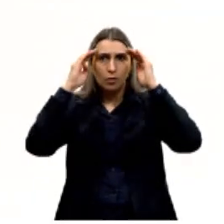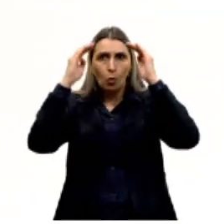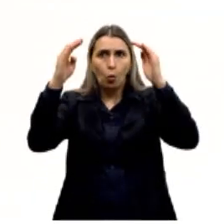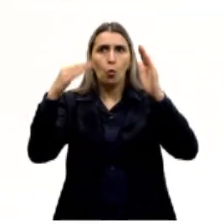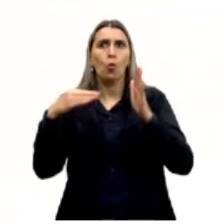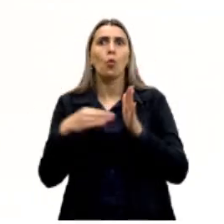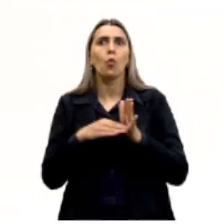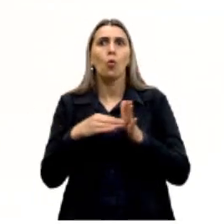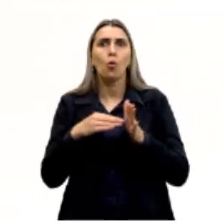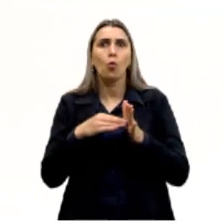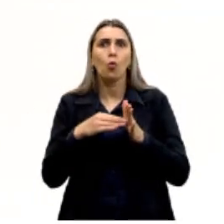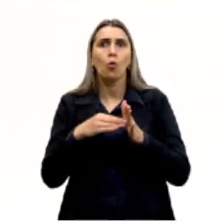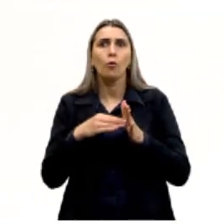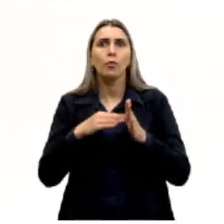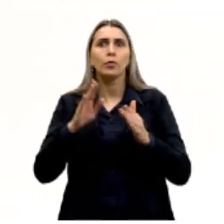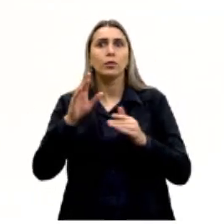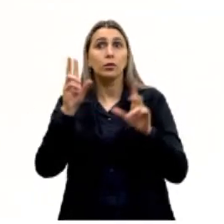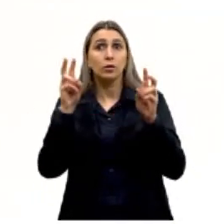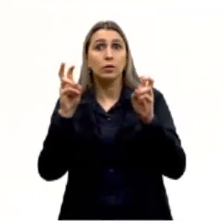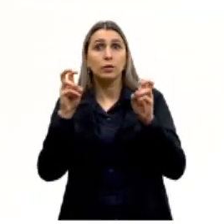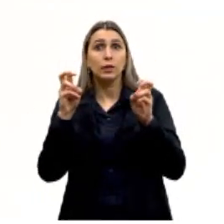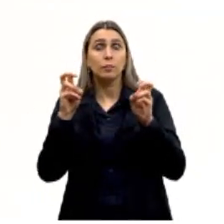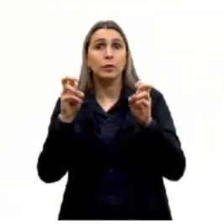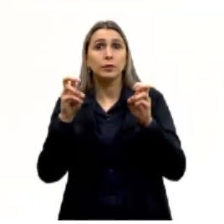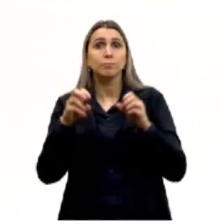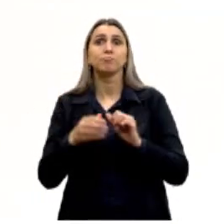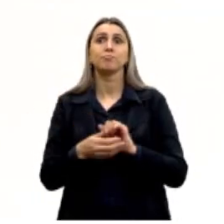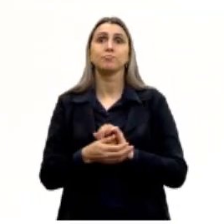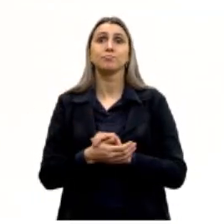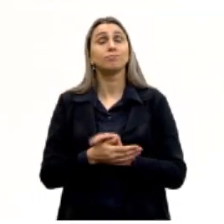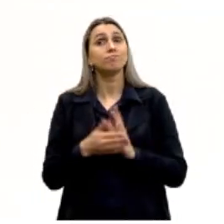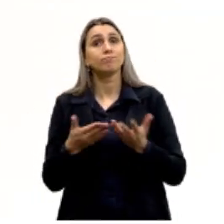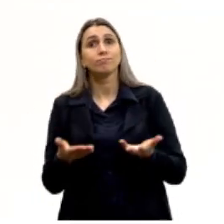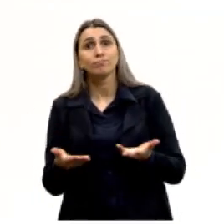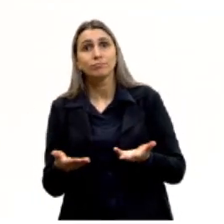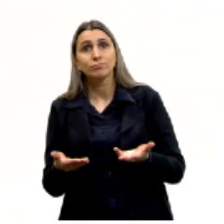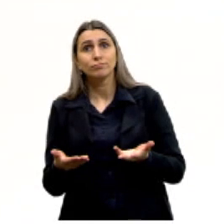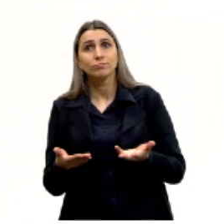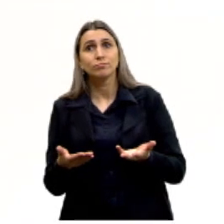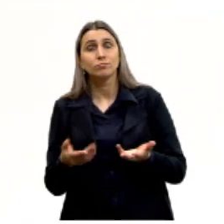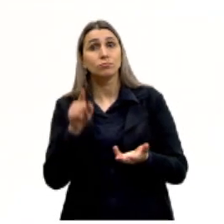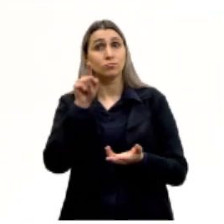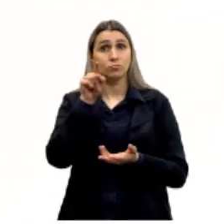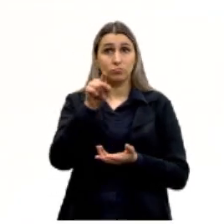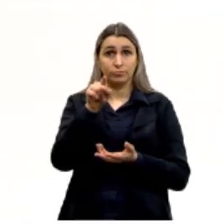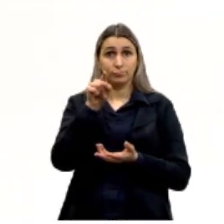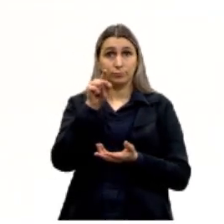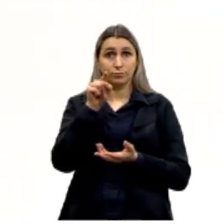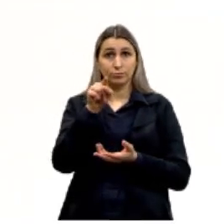respeitando o limite de temas abordados E aí você